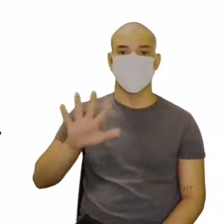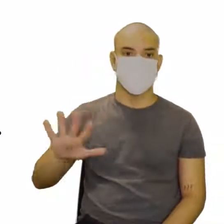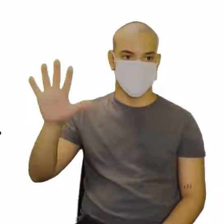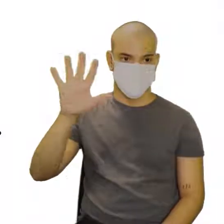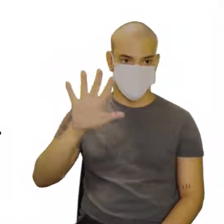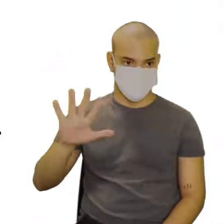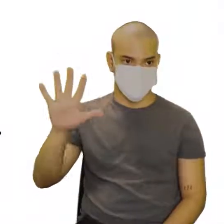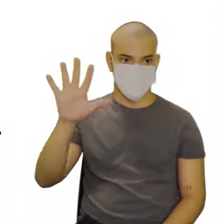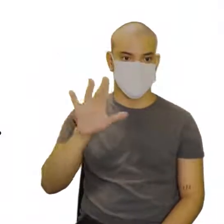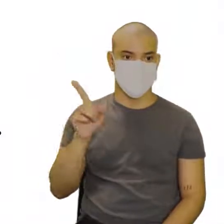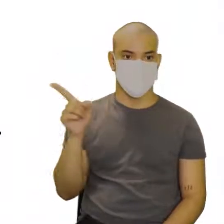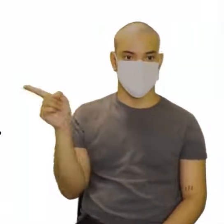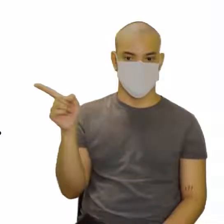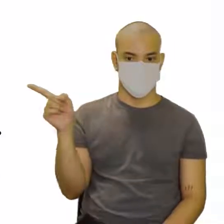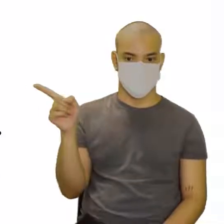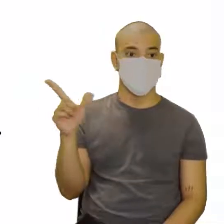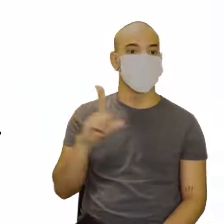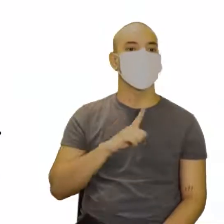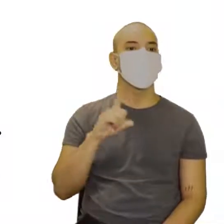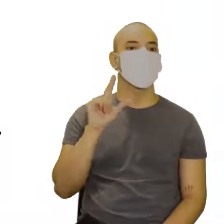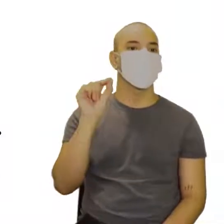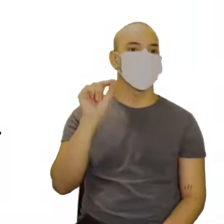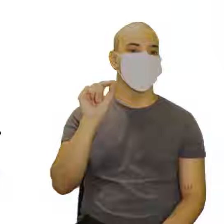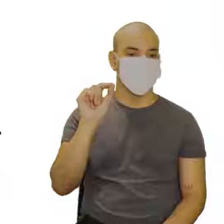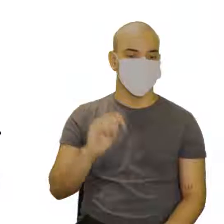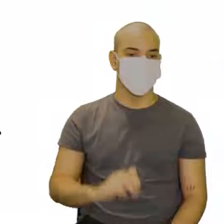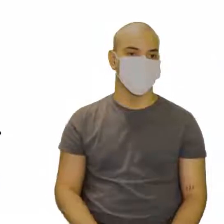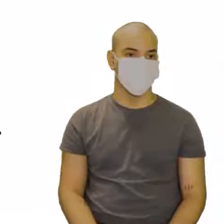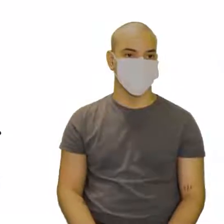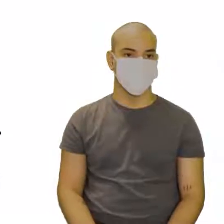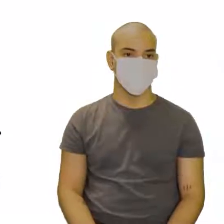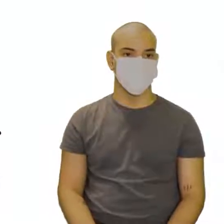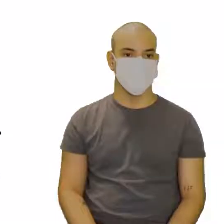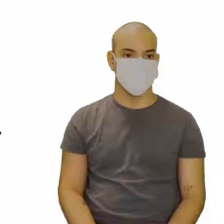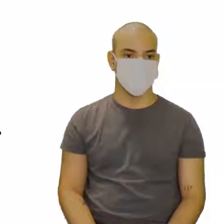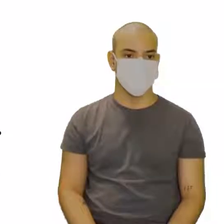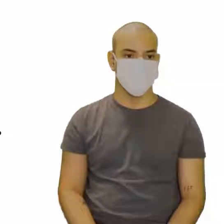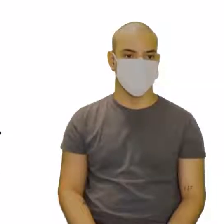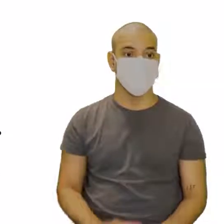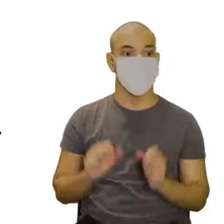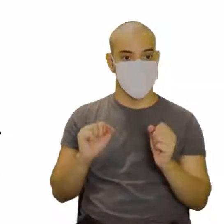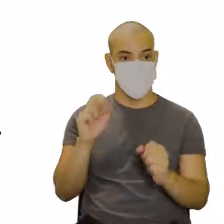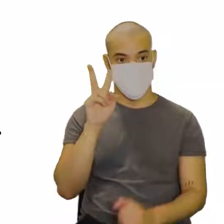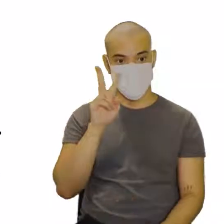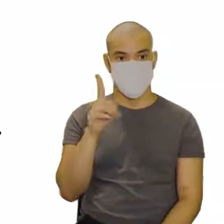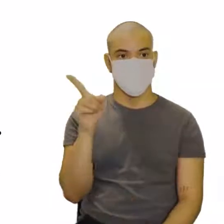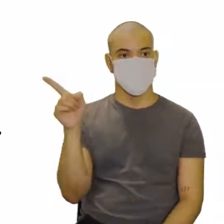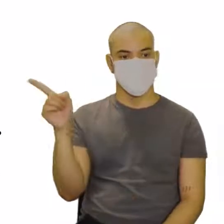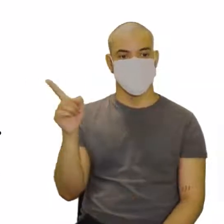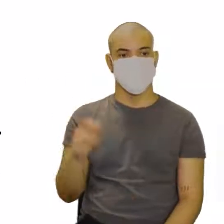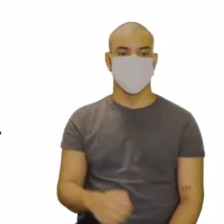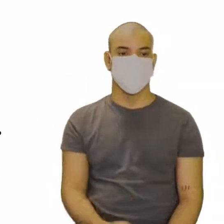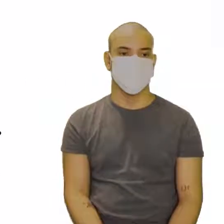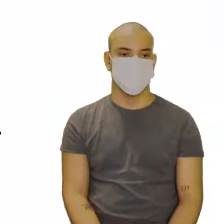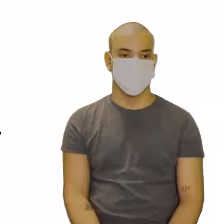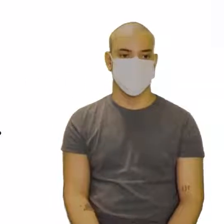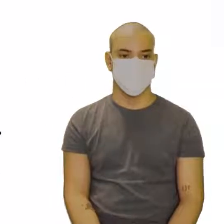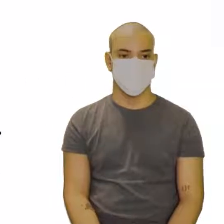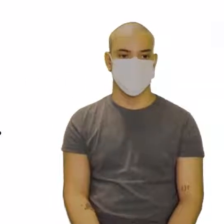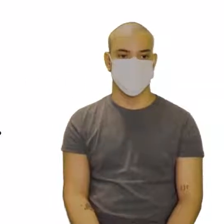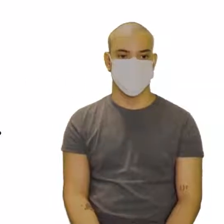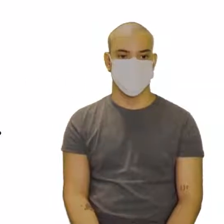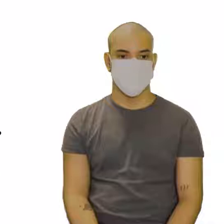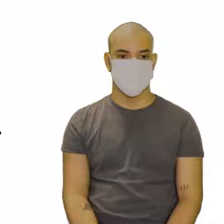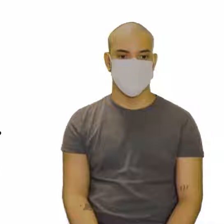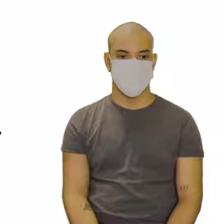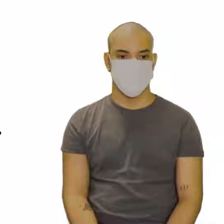olha só, nós temos aqui os terminais de conexão, como vocês podem observar, tá bom? Aqui eu